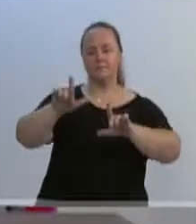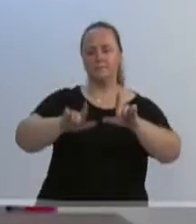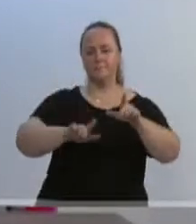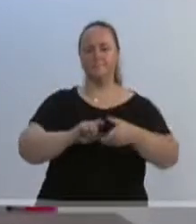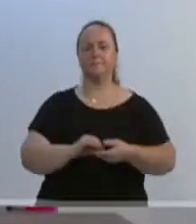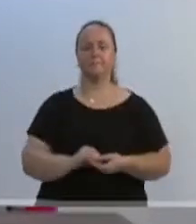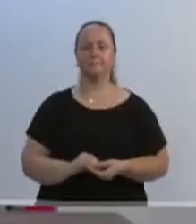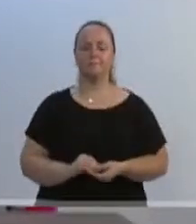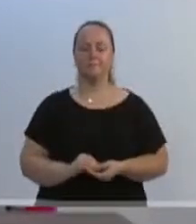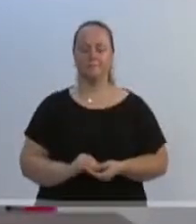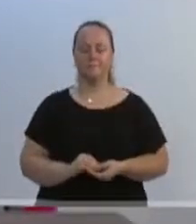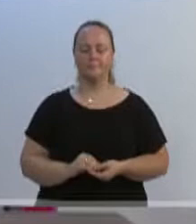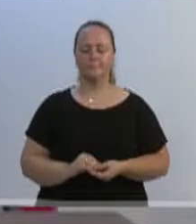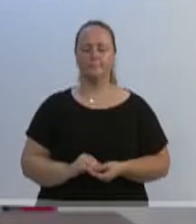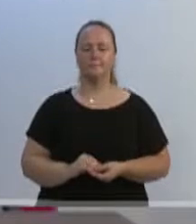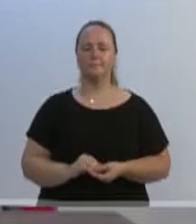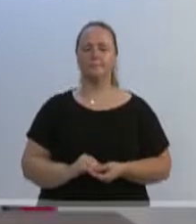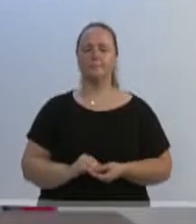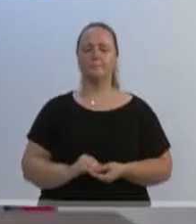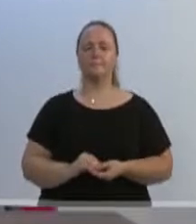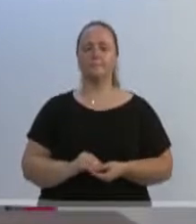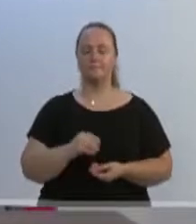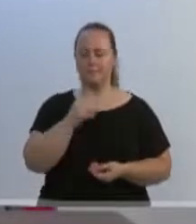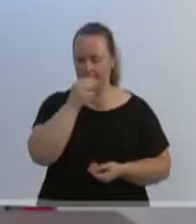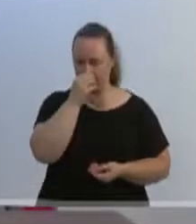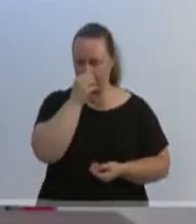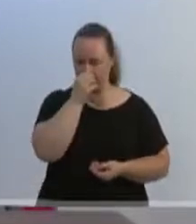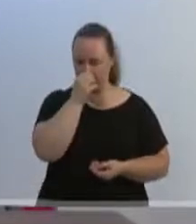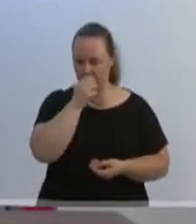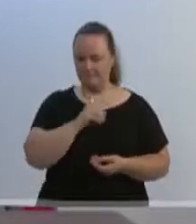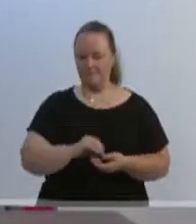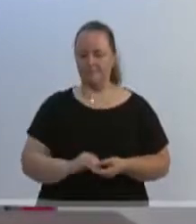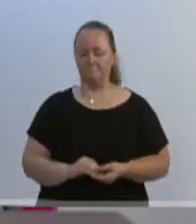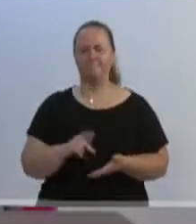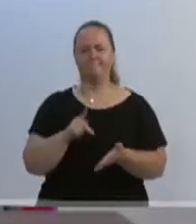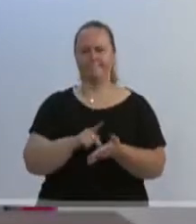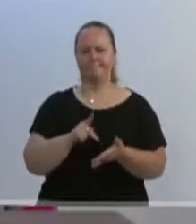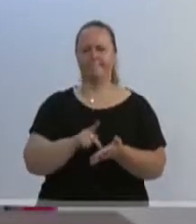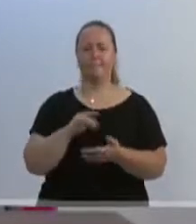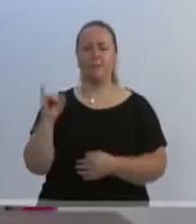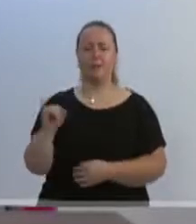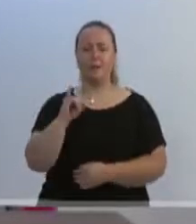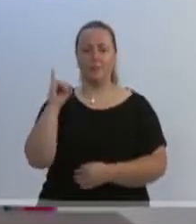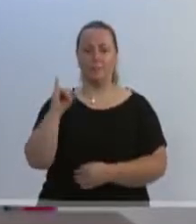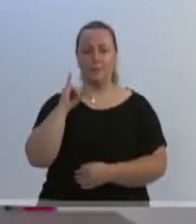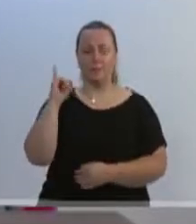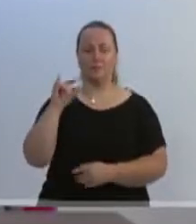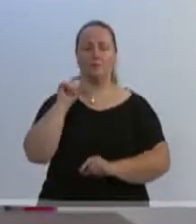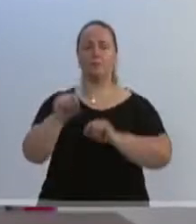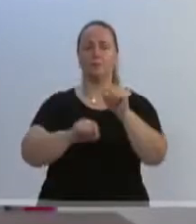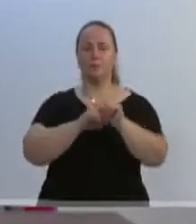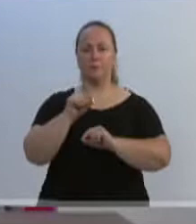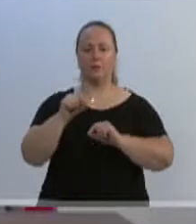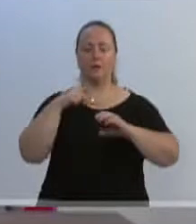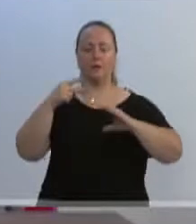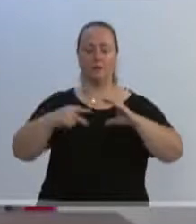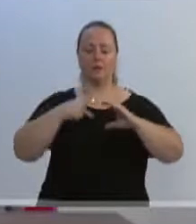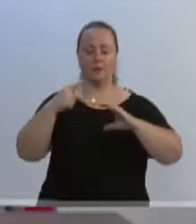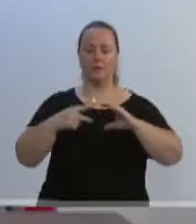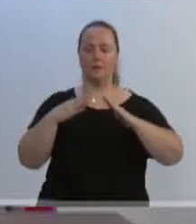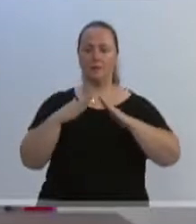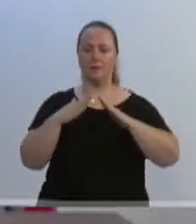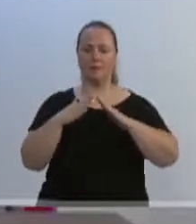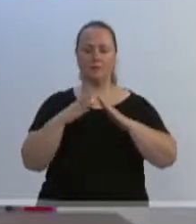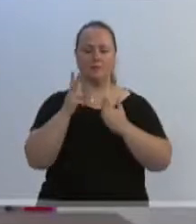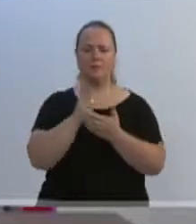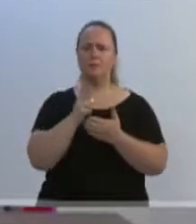também pelo Facebook. Inicialmente dizer que é muito importante para a gente que essa casa permaneça sempre assim cheia. Eu